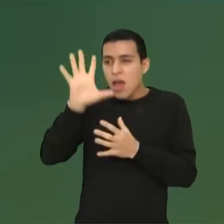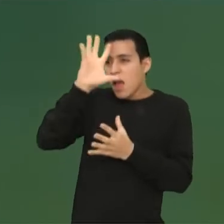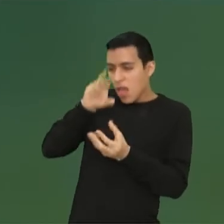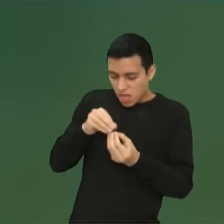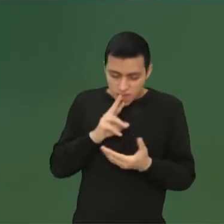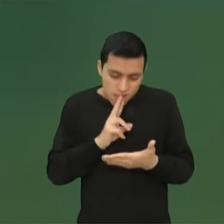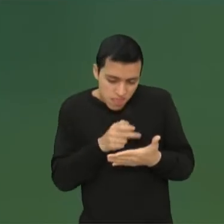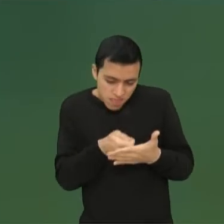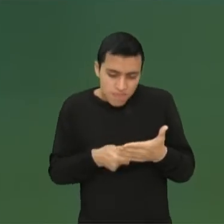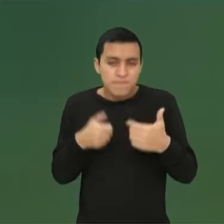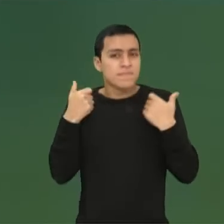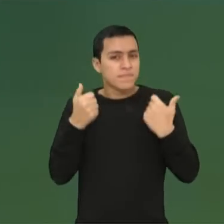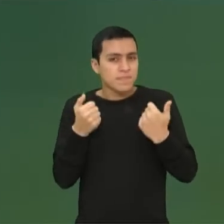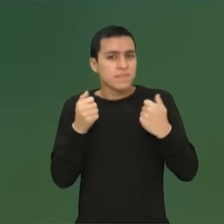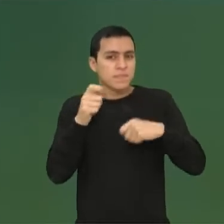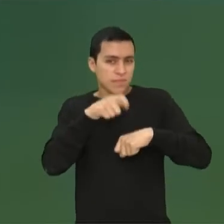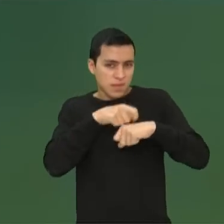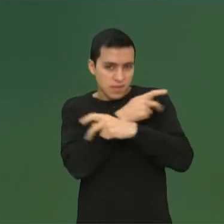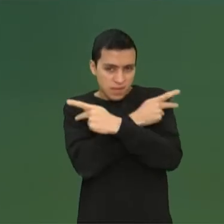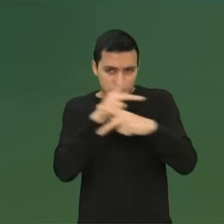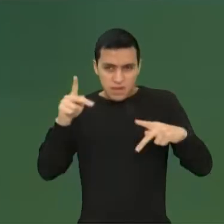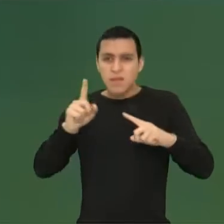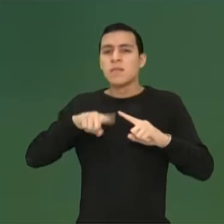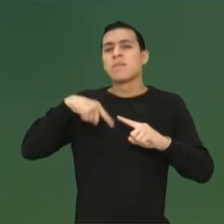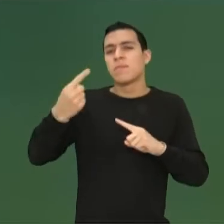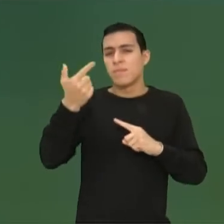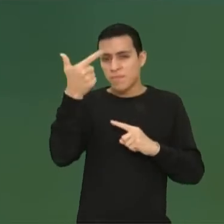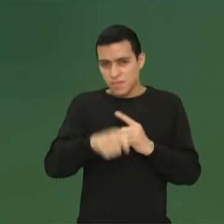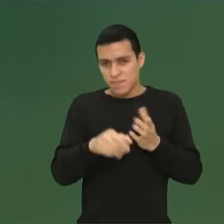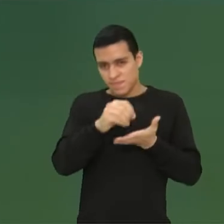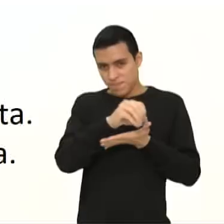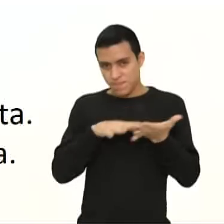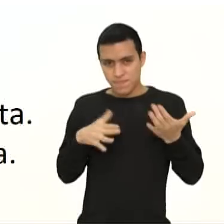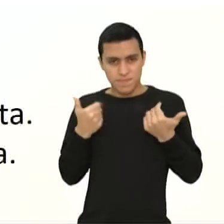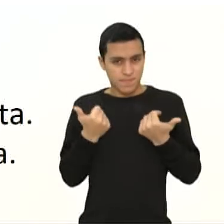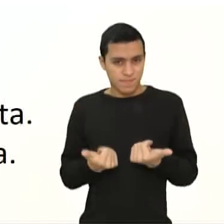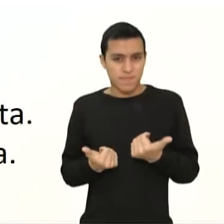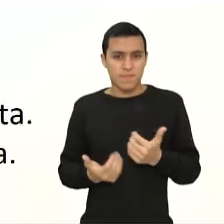volto, eu vou dar um tempo para vocês copiarem e eu vou propor mais uma atividade para vocês.